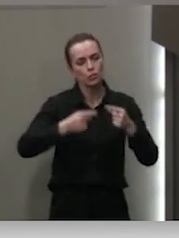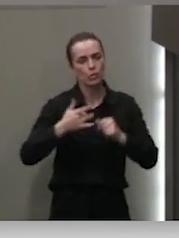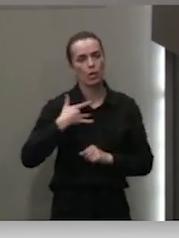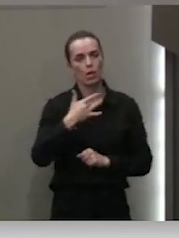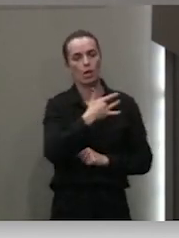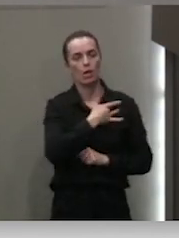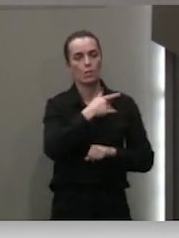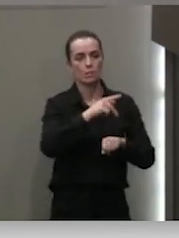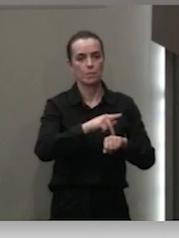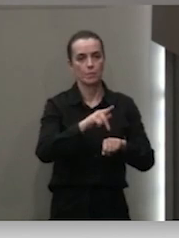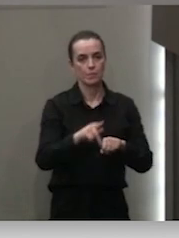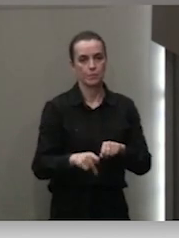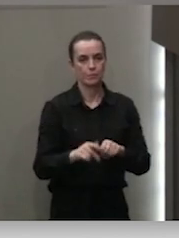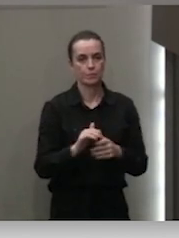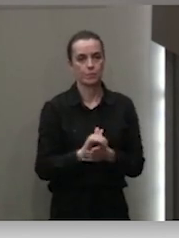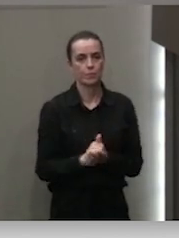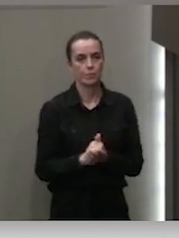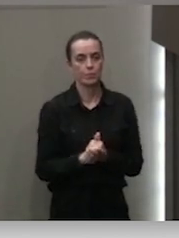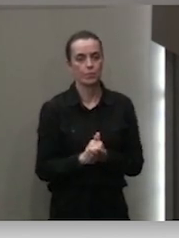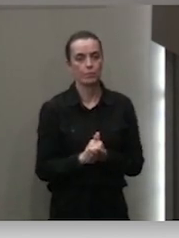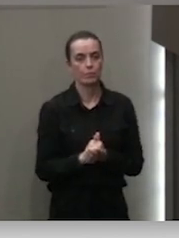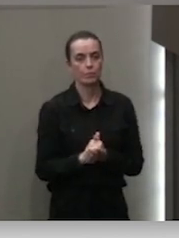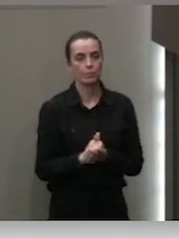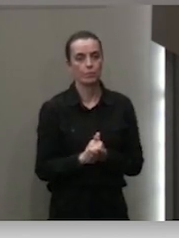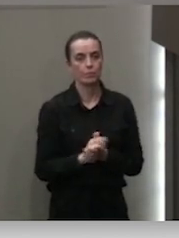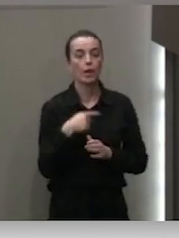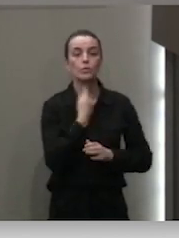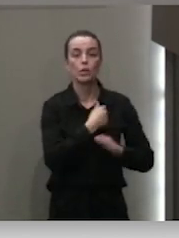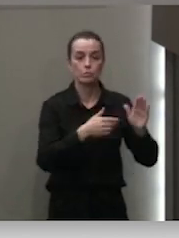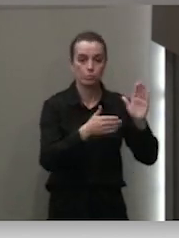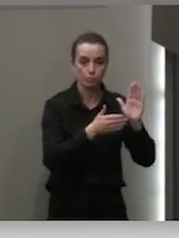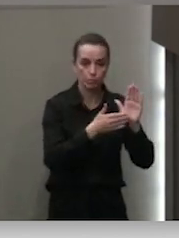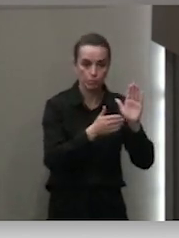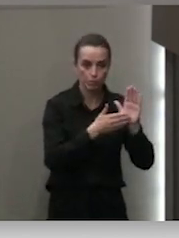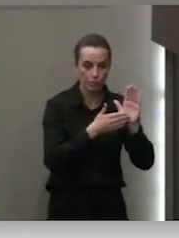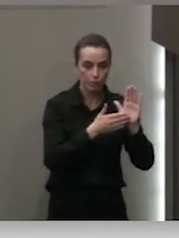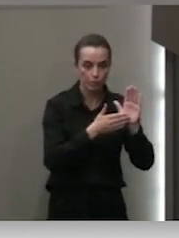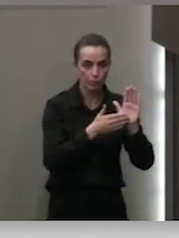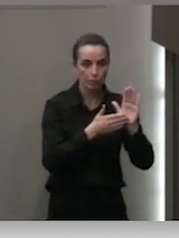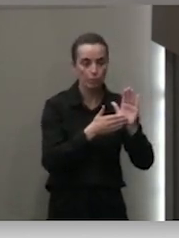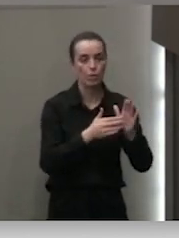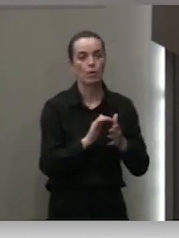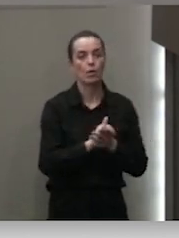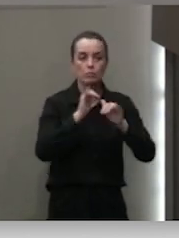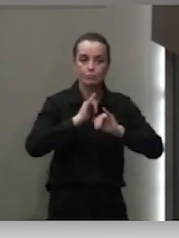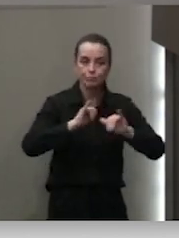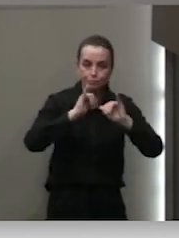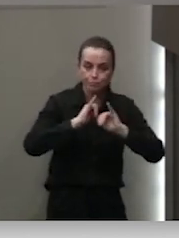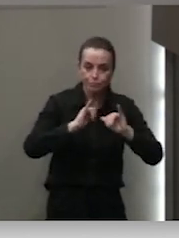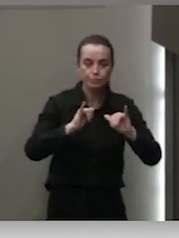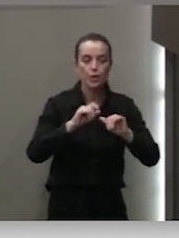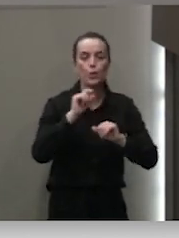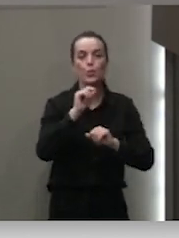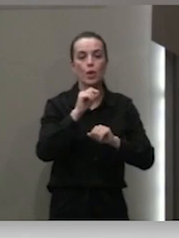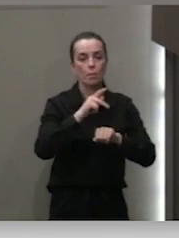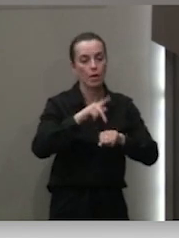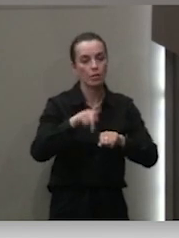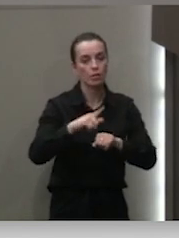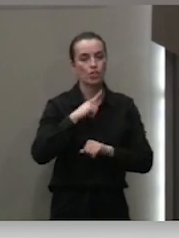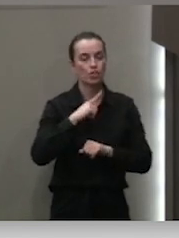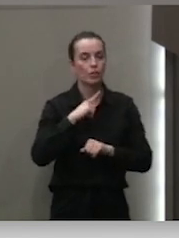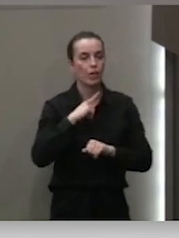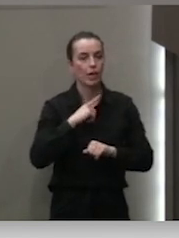Passo Fundo nós propusemos nas propostas de campanha que passofundo tivesse gestão